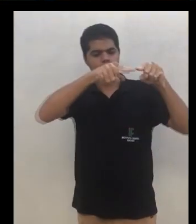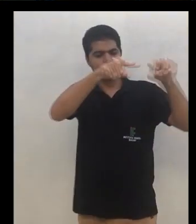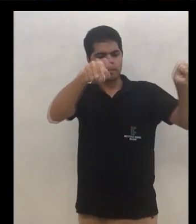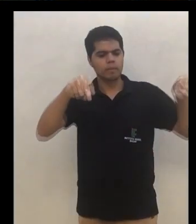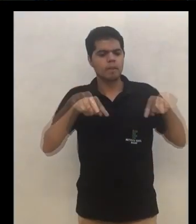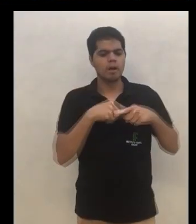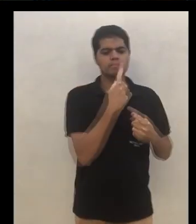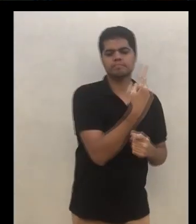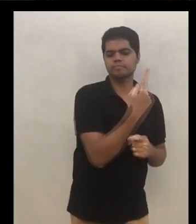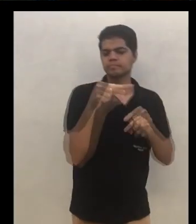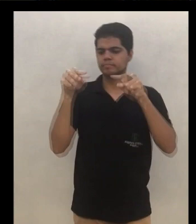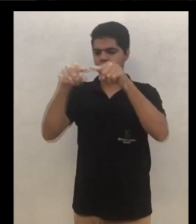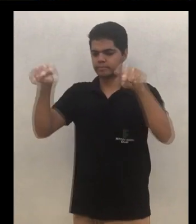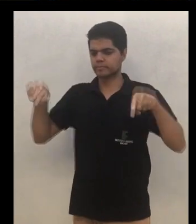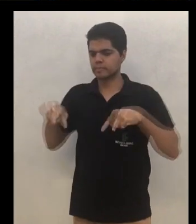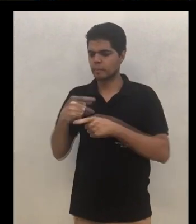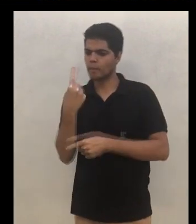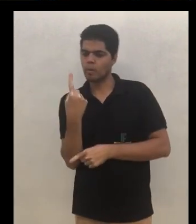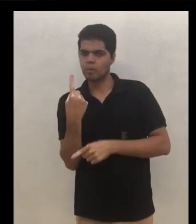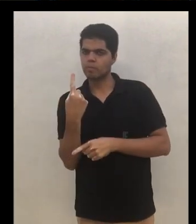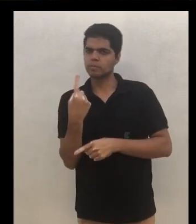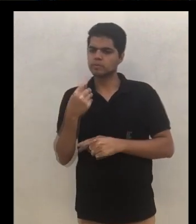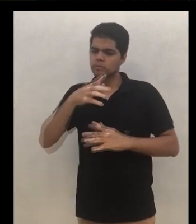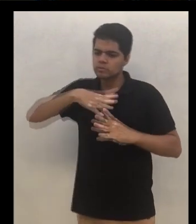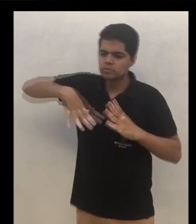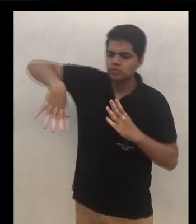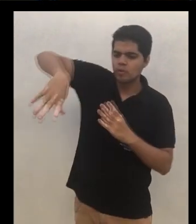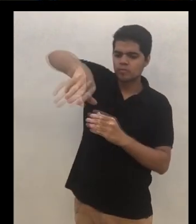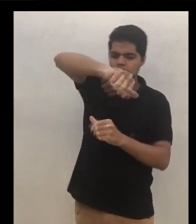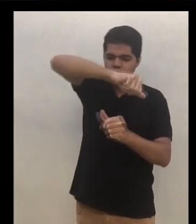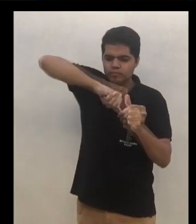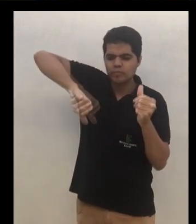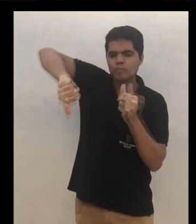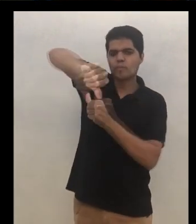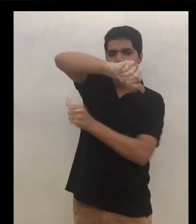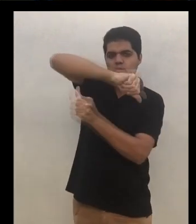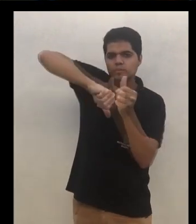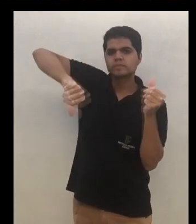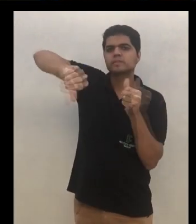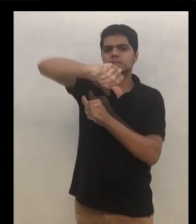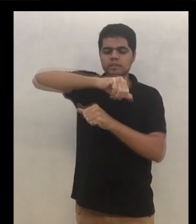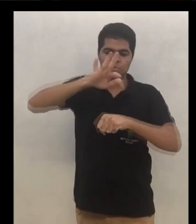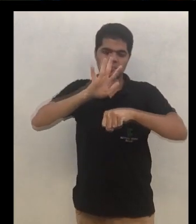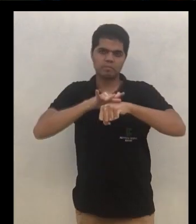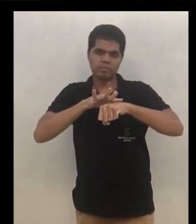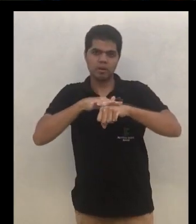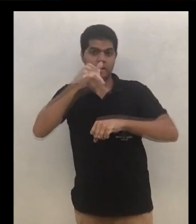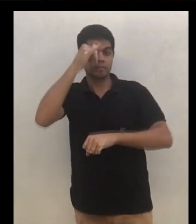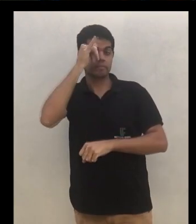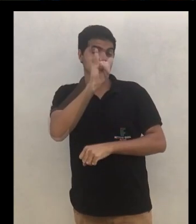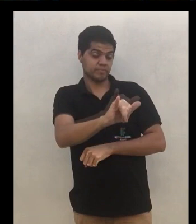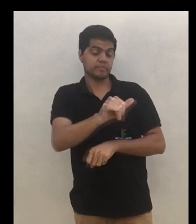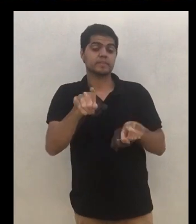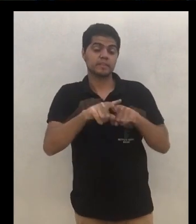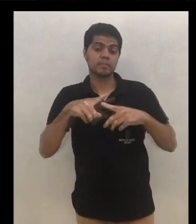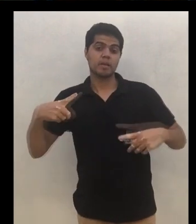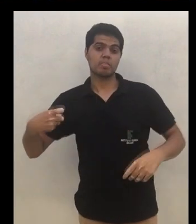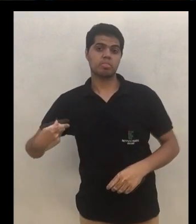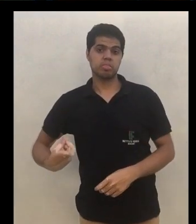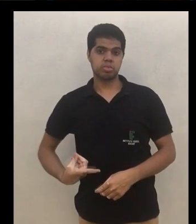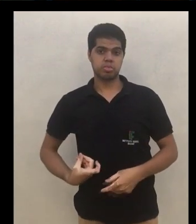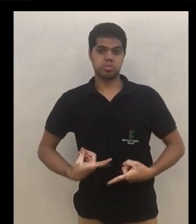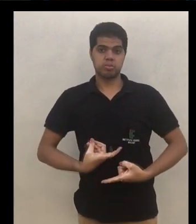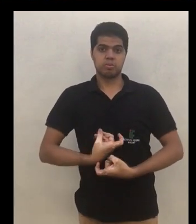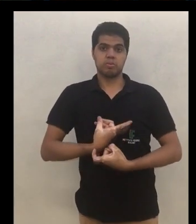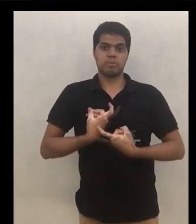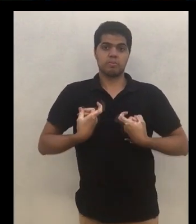ave, e quando a gente faz essa rotação, a gente controla também as parasitoses, tá? A verminose.